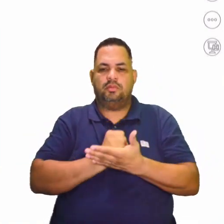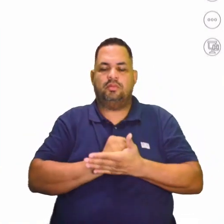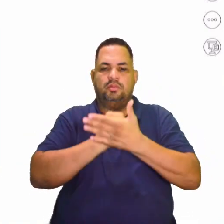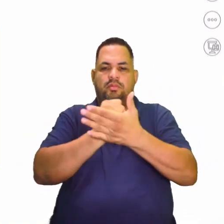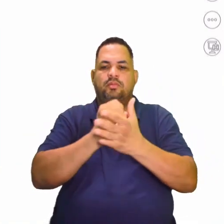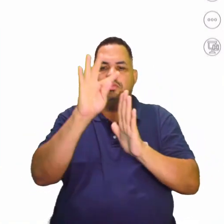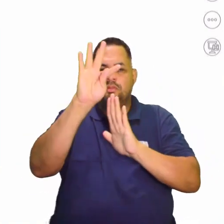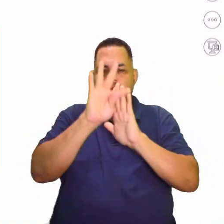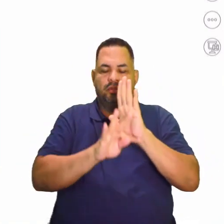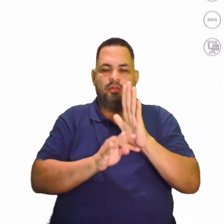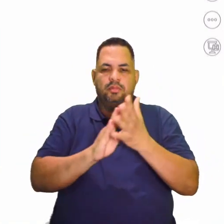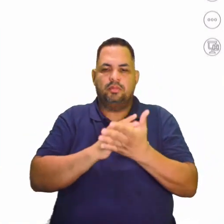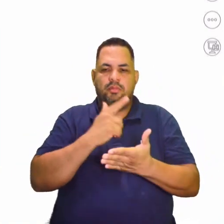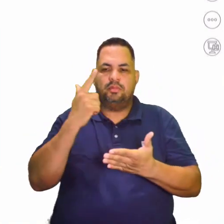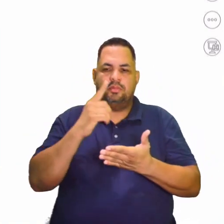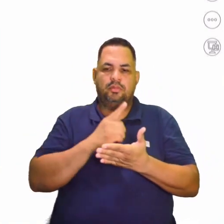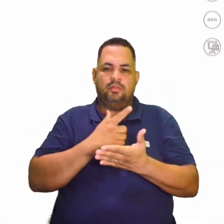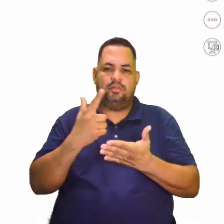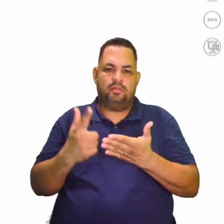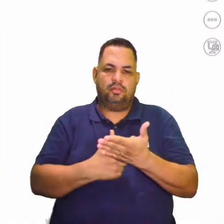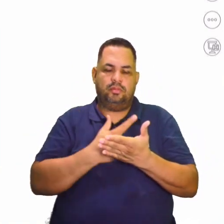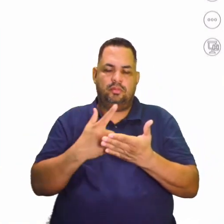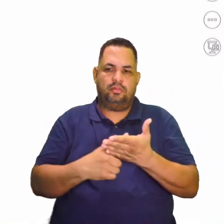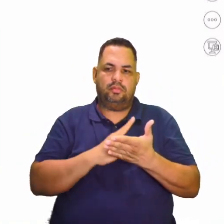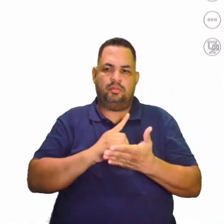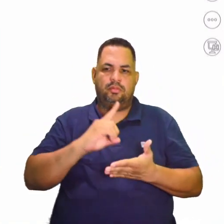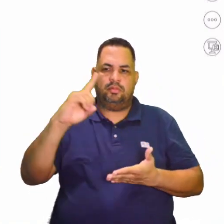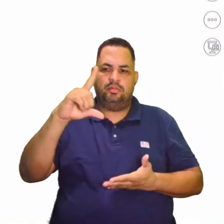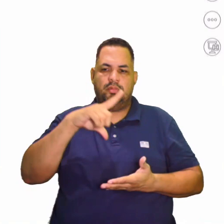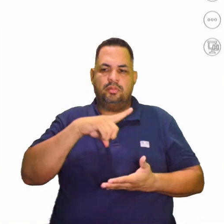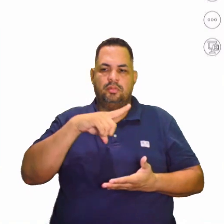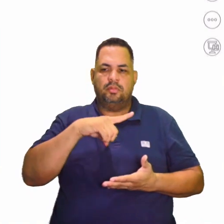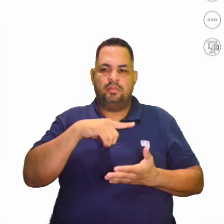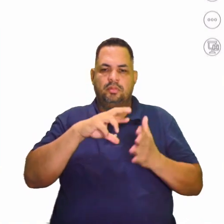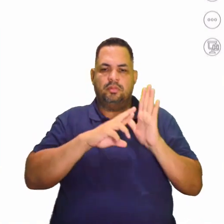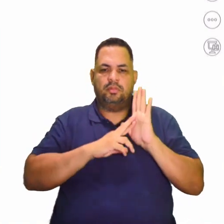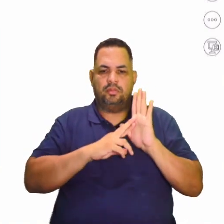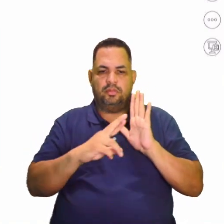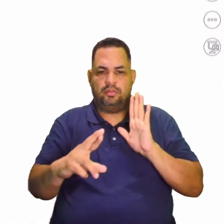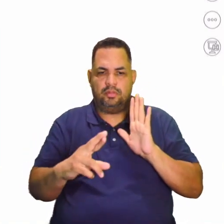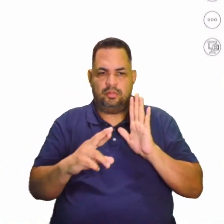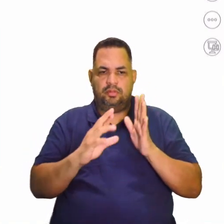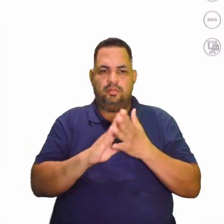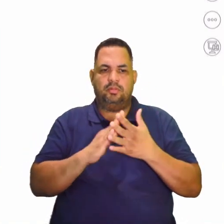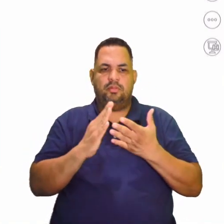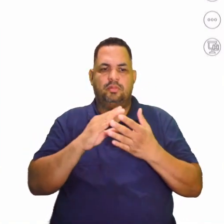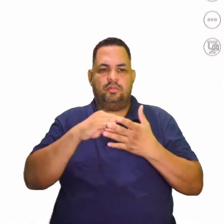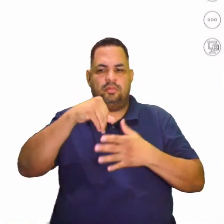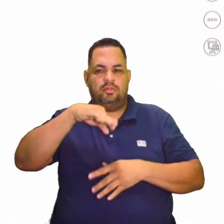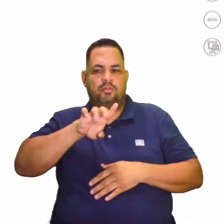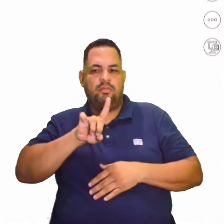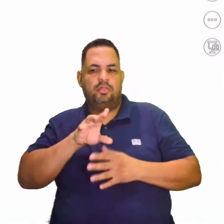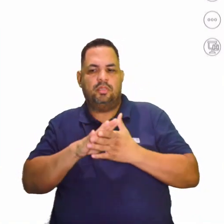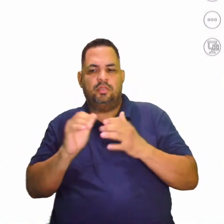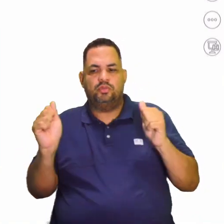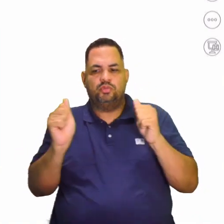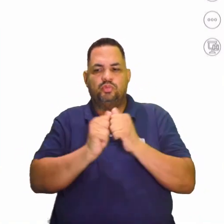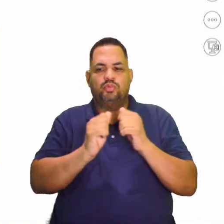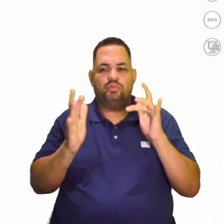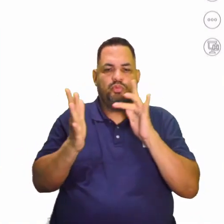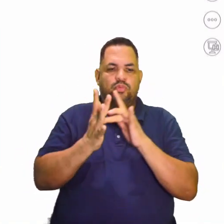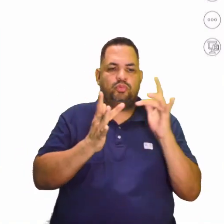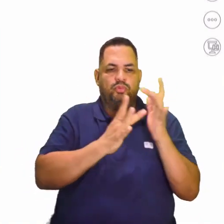textos da Bíblia. Sempre havia representação de Maria com Jesus,